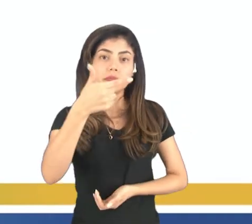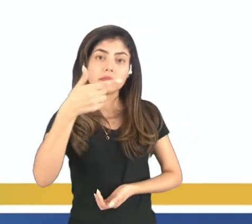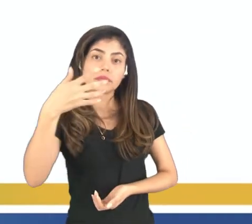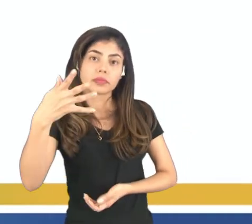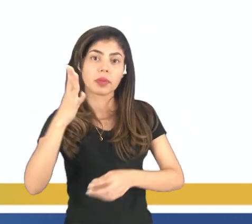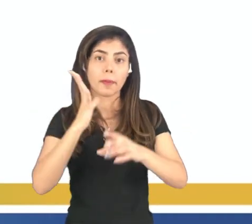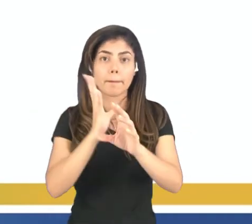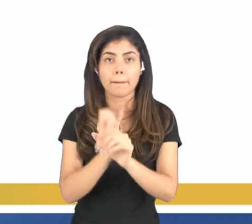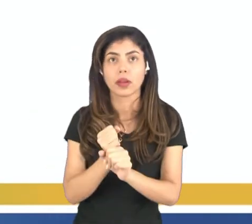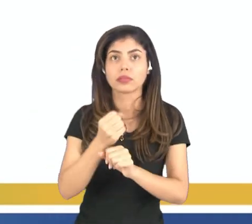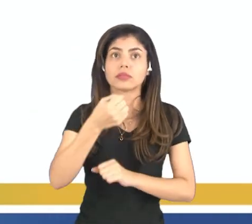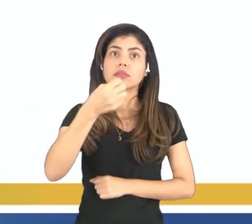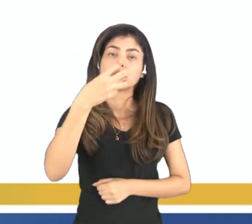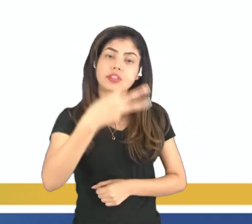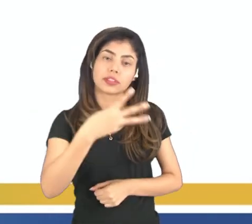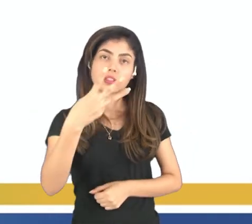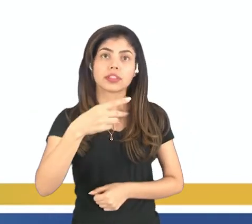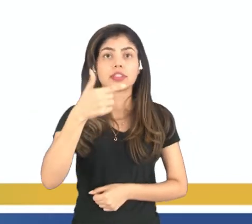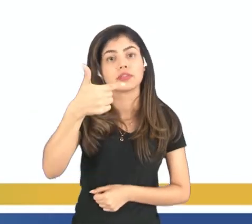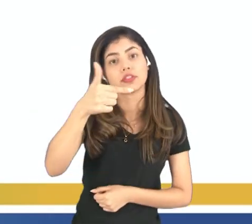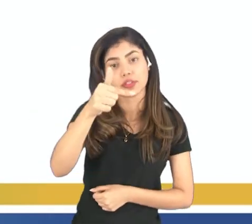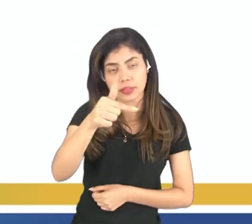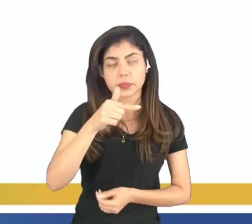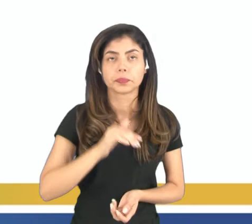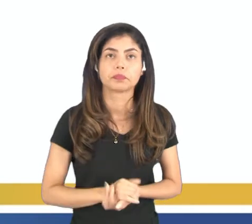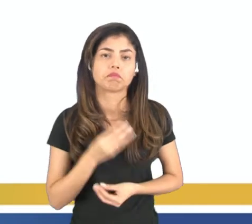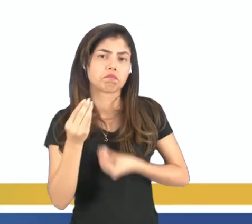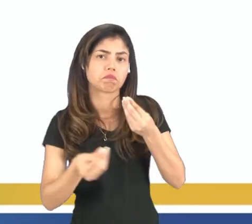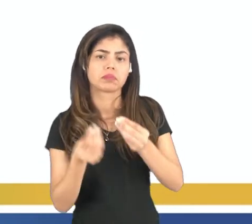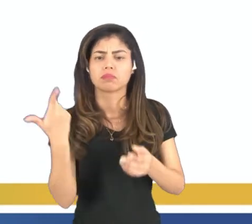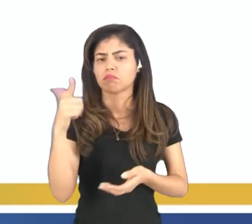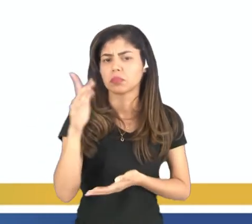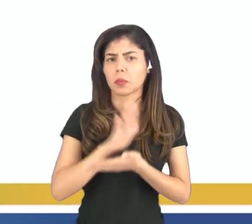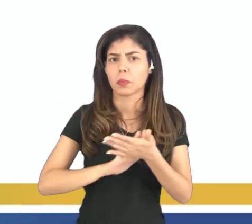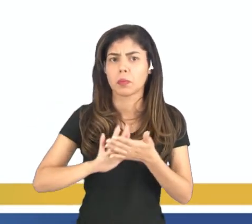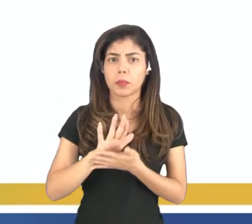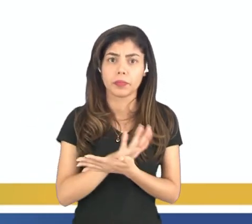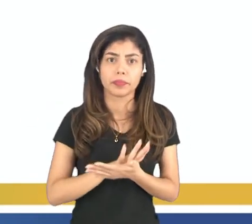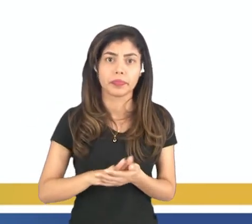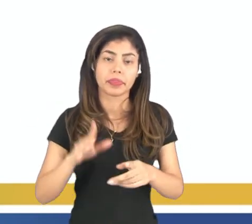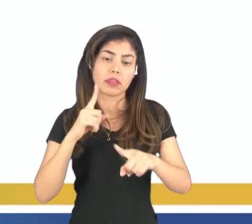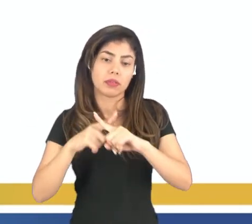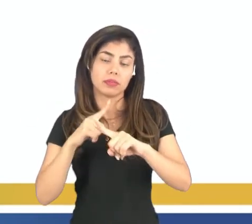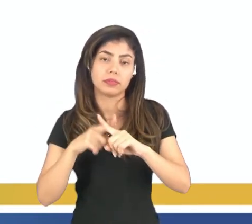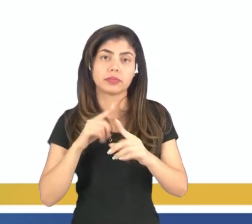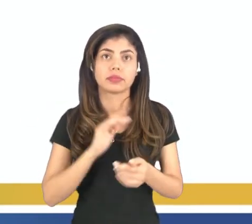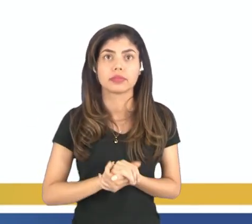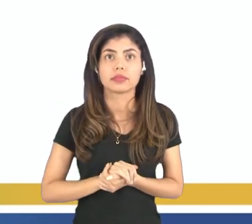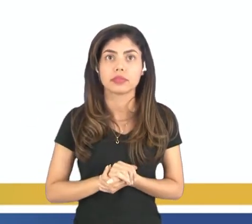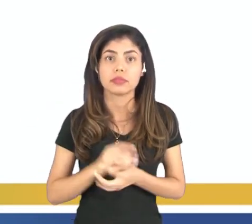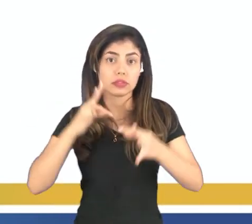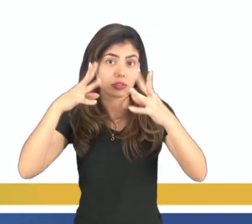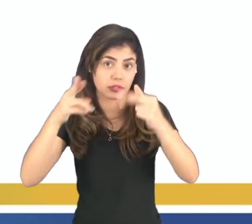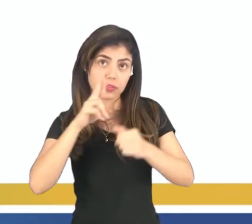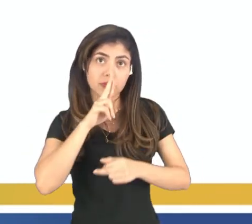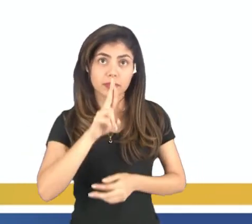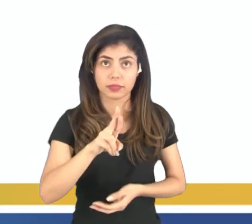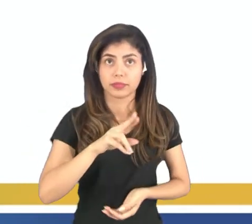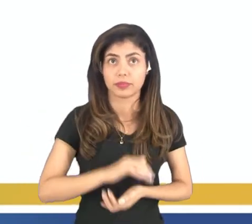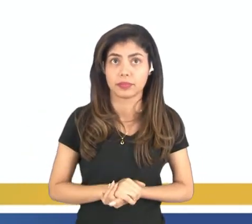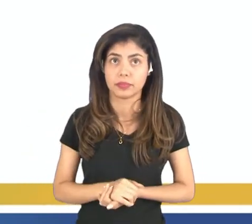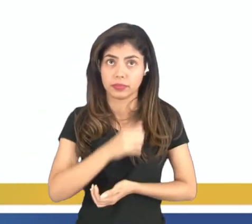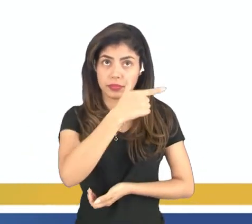três da 24 mais o 3 vai dar 27 como não tem mais nenhum número para gente multiplicar a gente vai colocar todo o